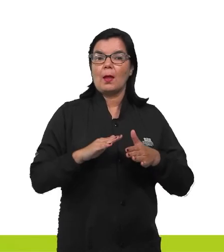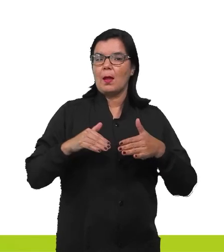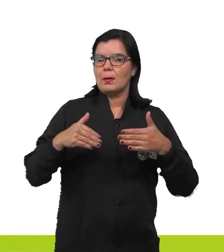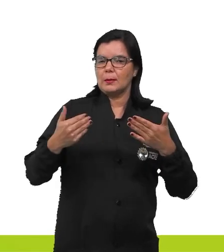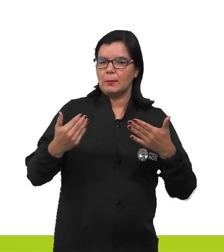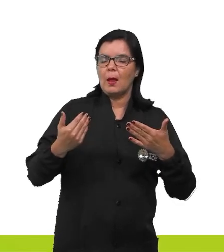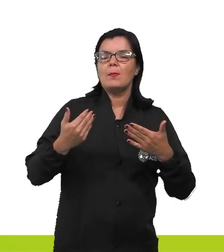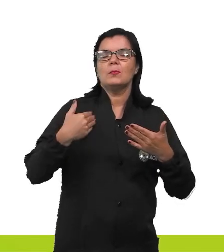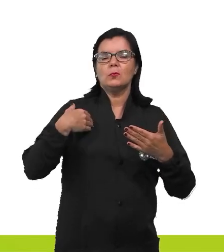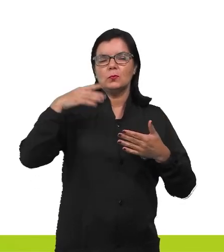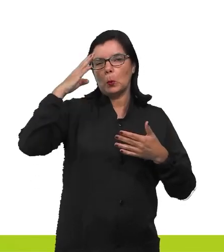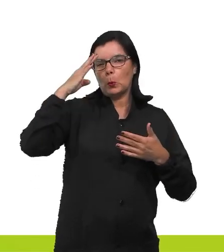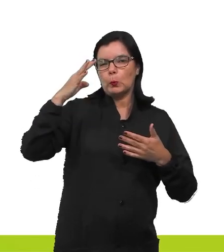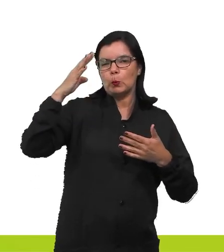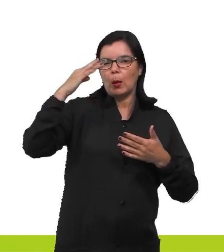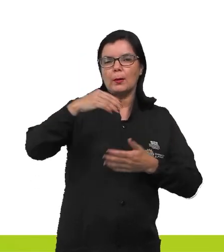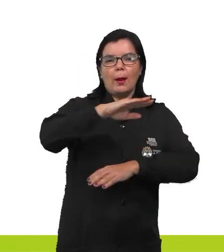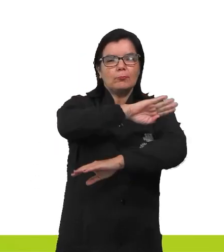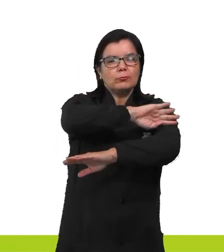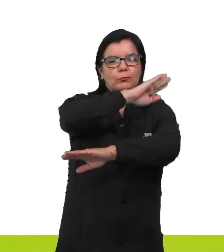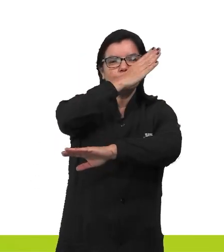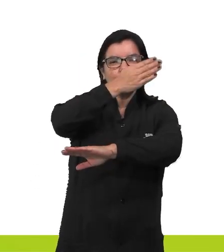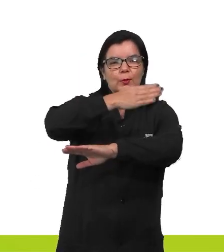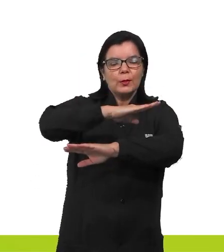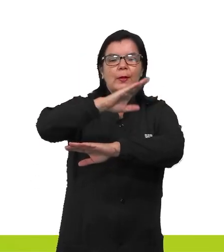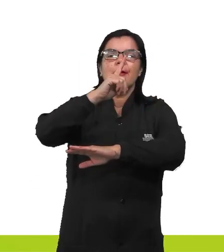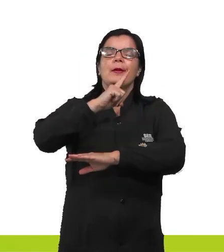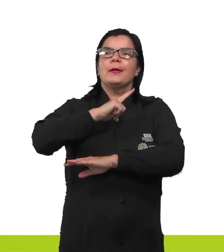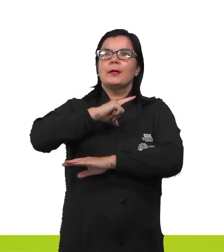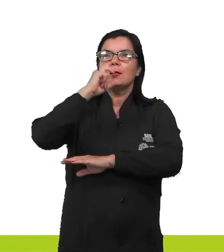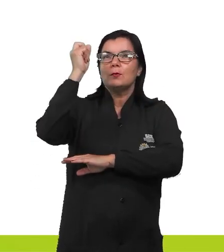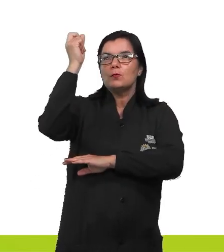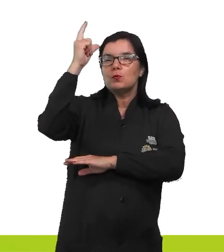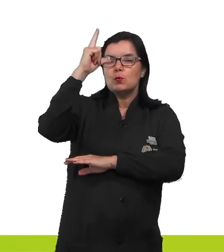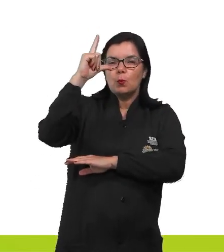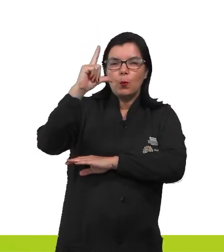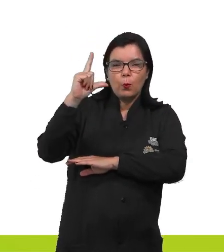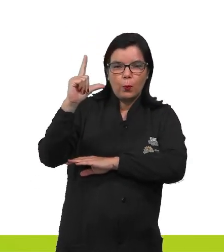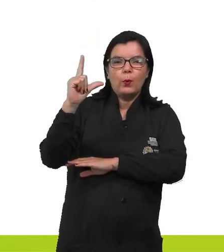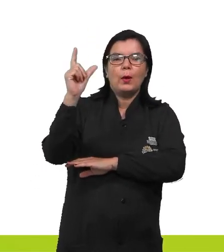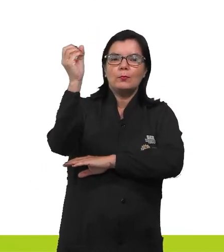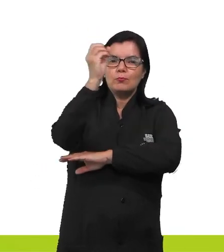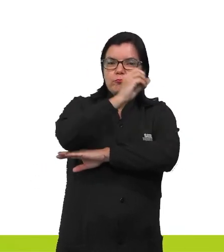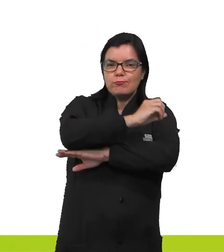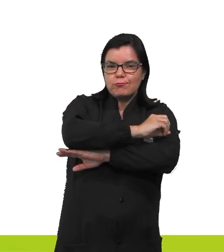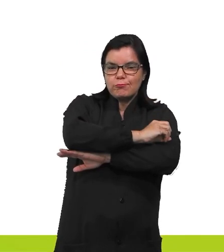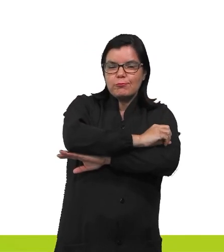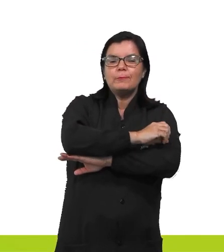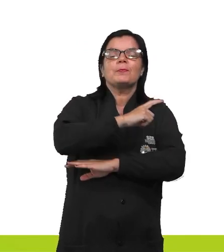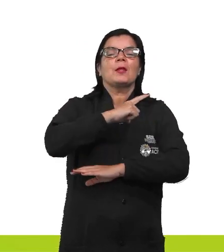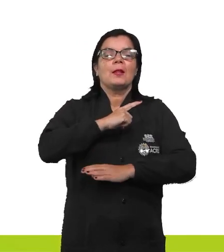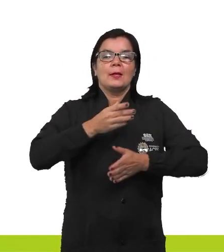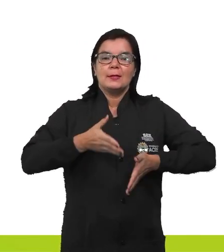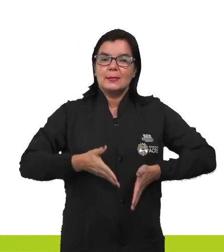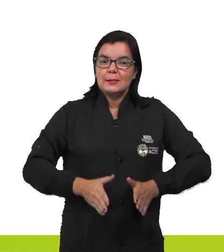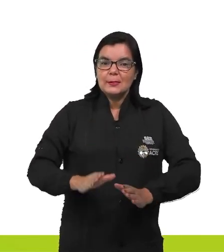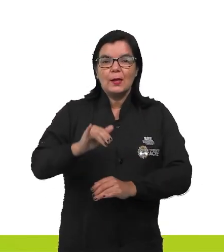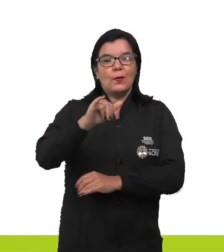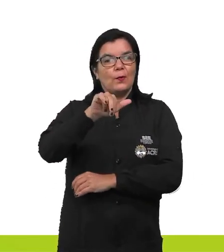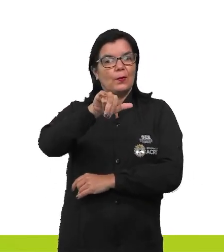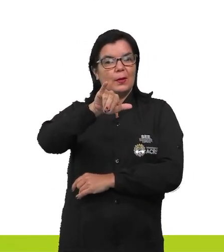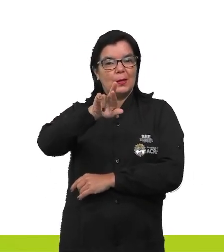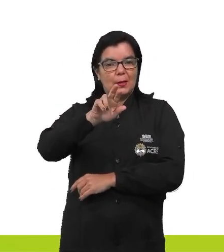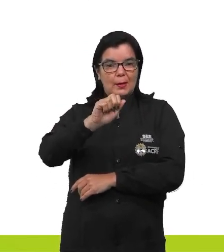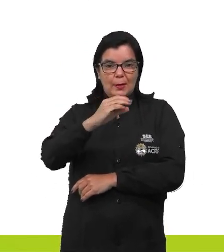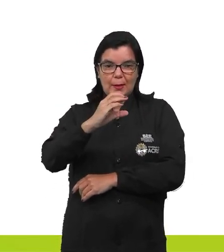Além, muito além daquela serra que ainda azula no horizonte, nasceu Iracema. Iracema, a virgem